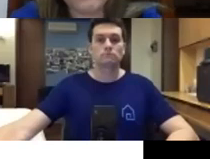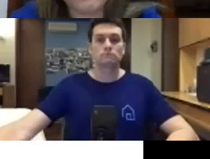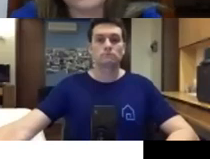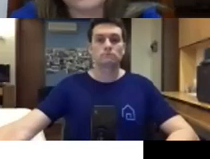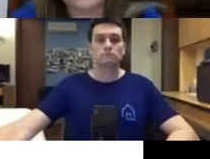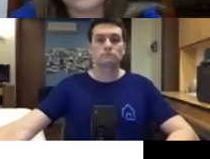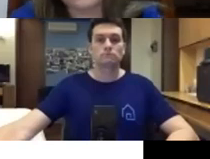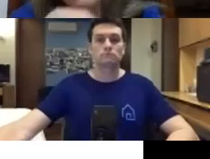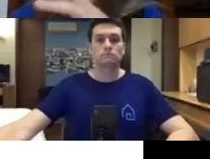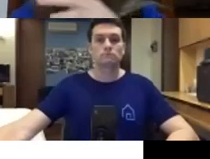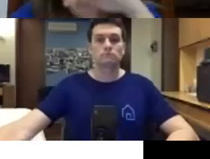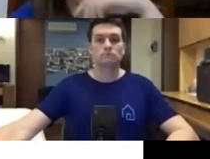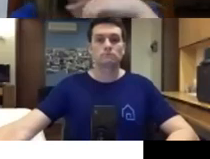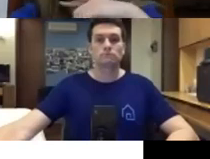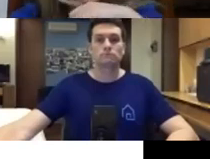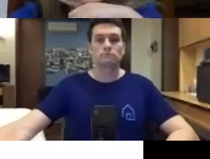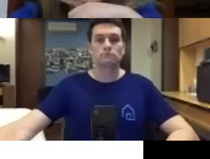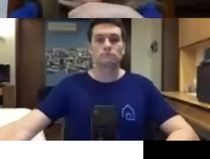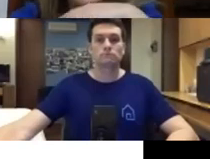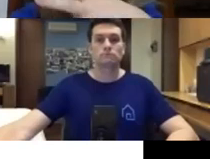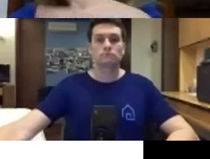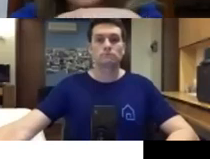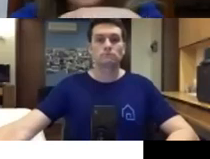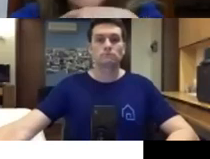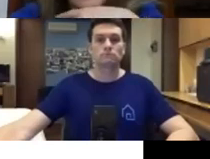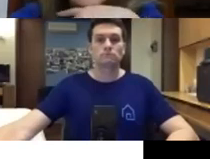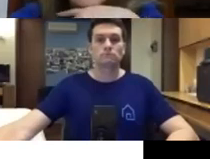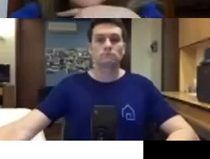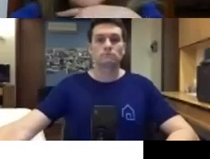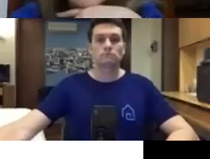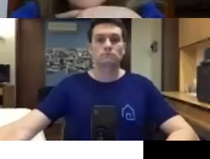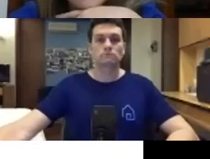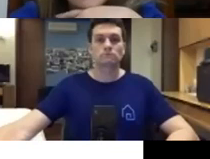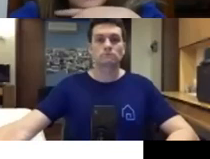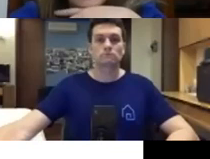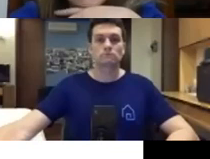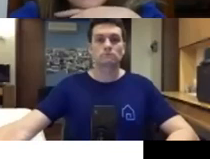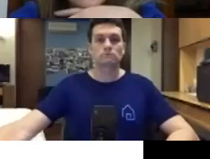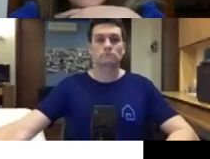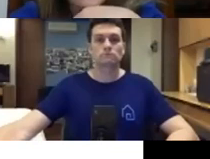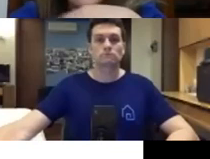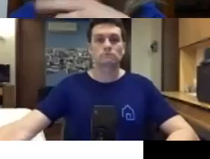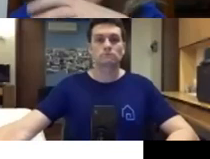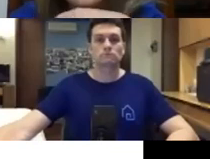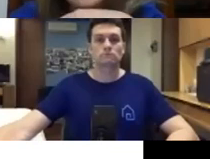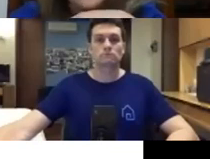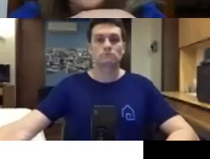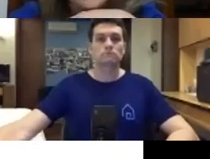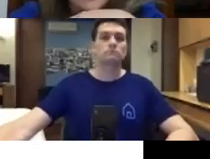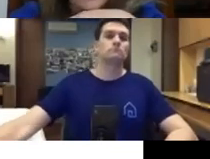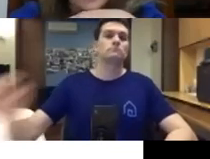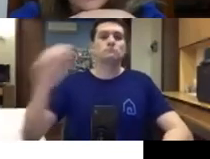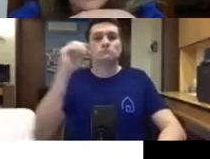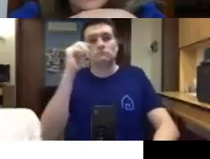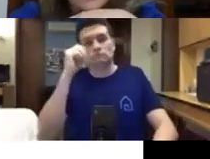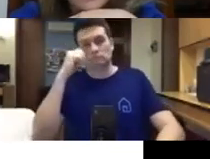cada composto cristalino do concreto, ou de qualquer amostra, enfim, vai ter uma espécie de identidade, né? A gente